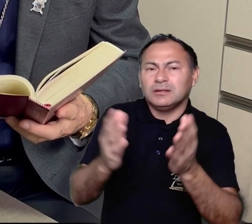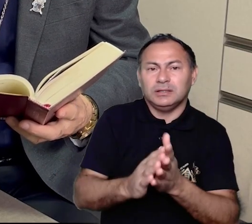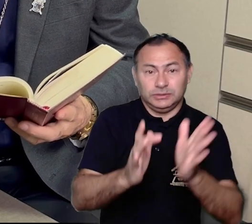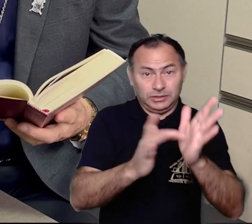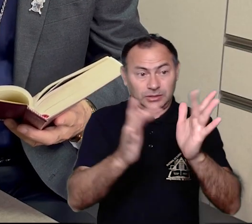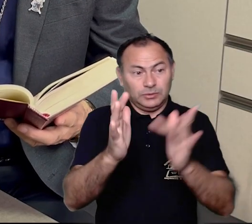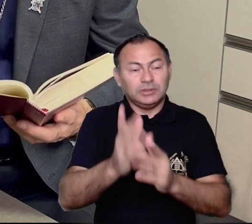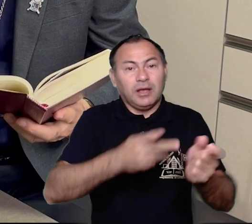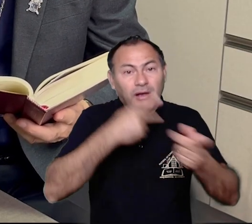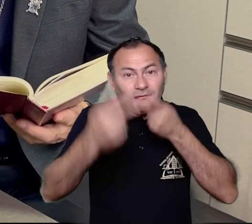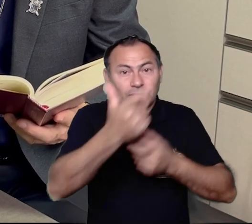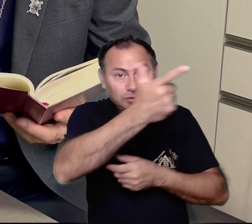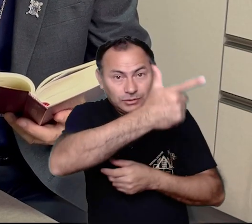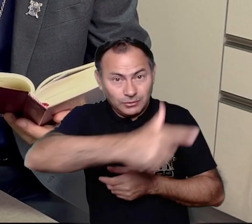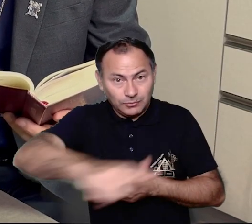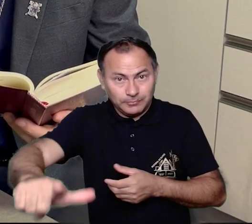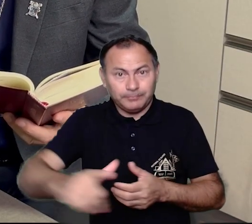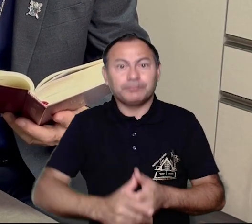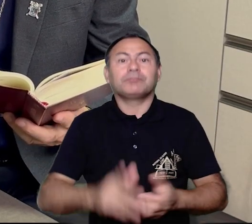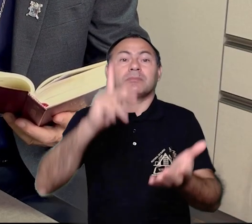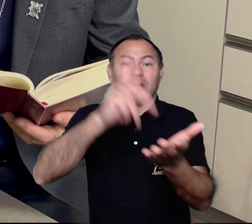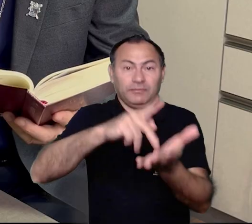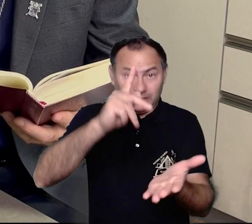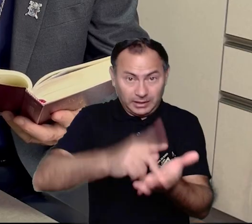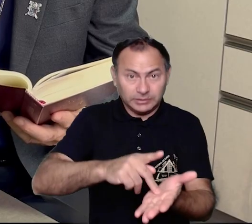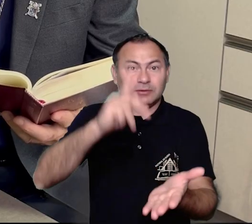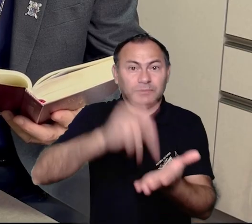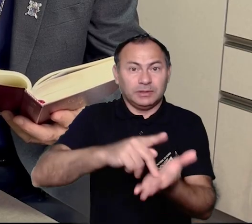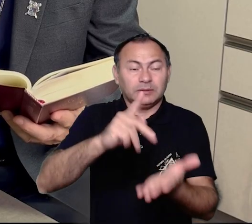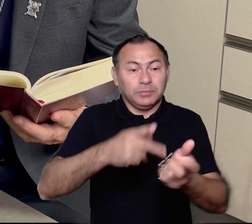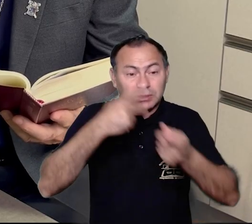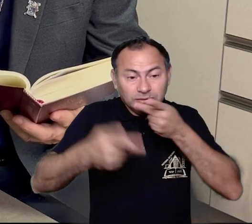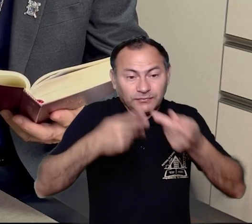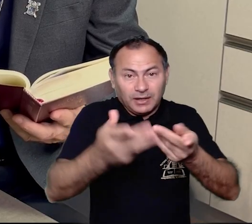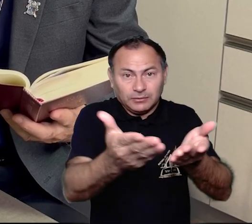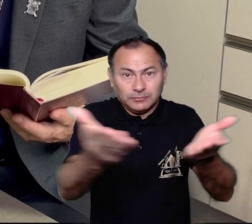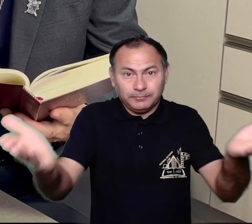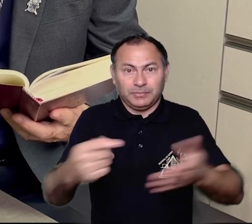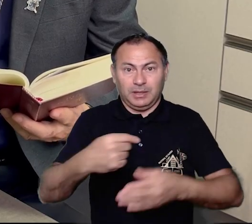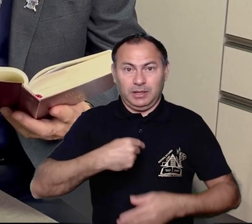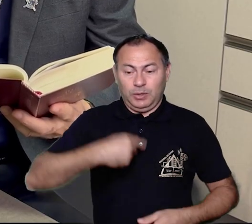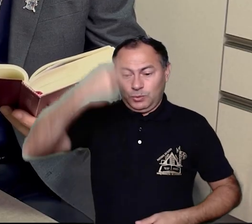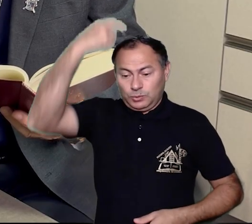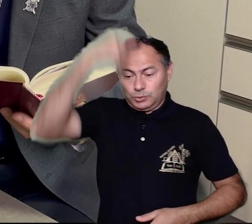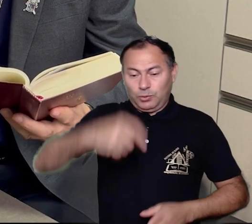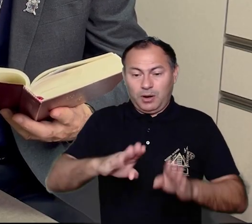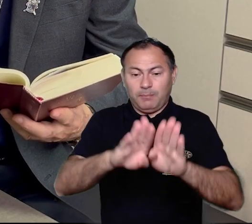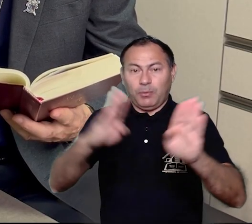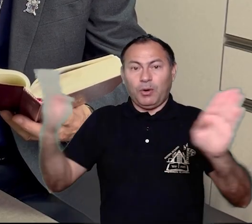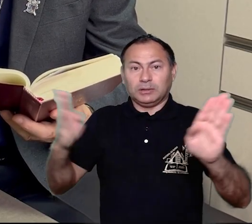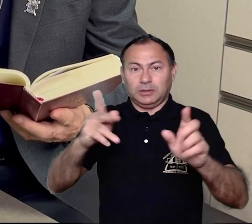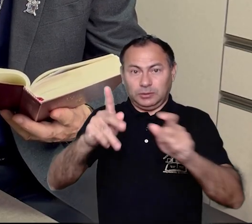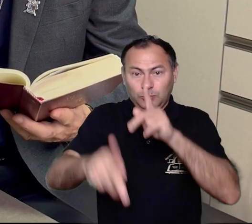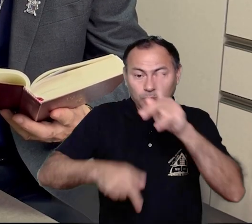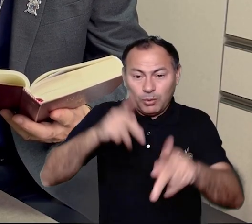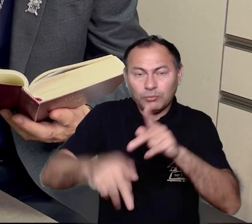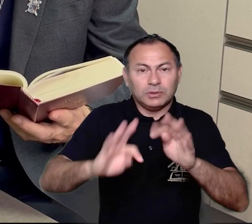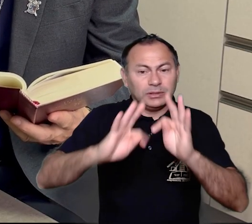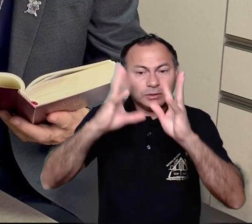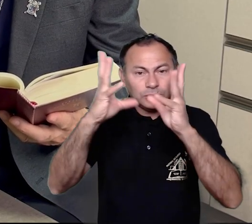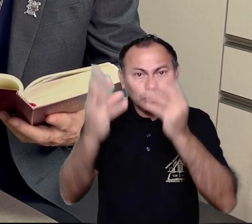Então Jesus tornou a falar: em verdade eu vos digo, eu sou a porta das